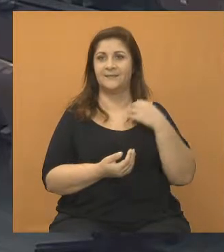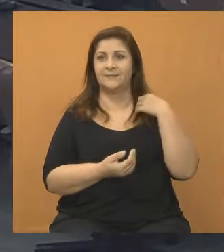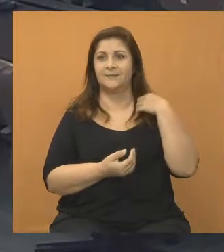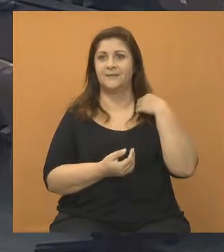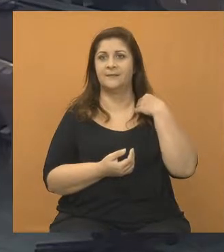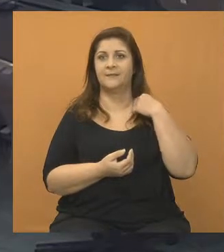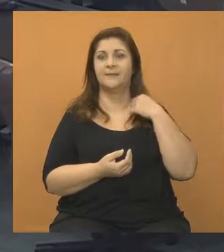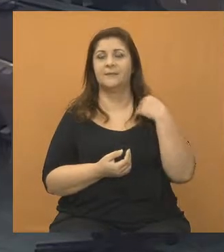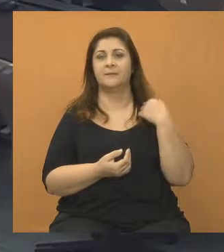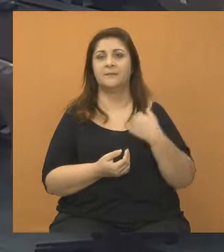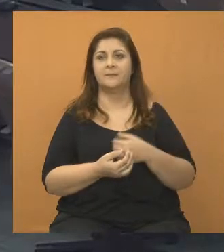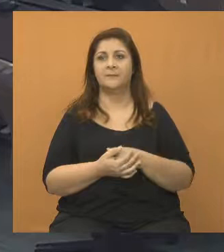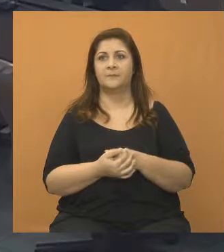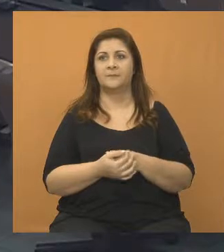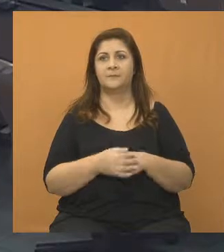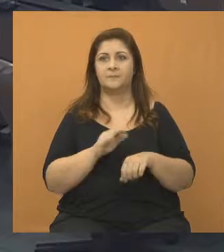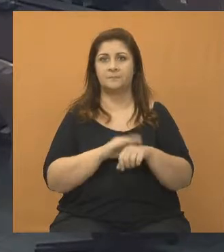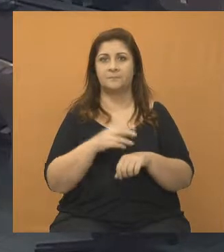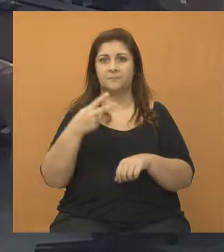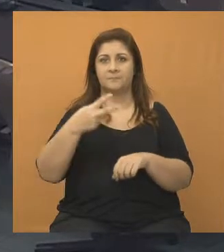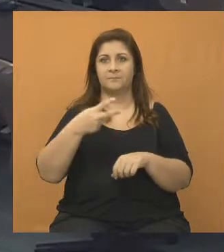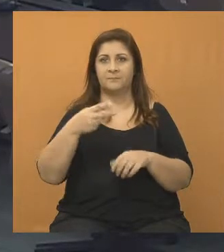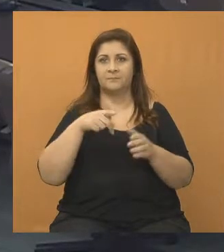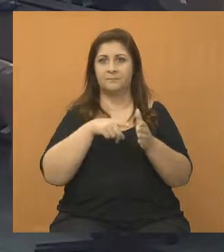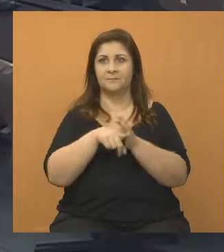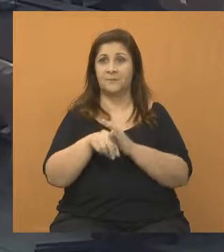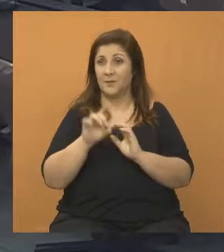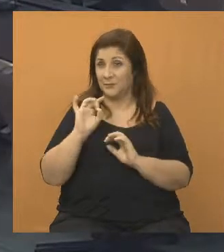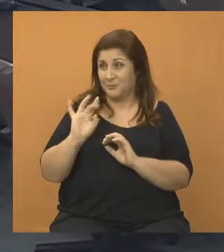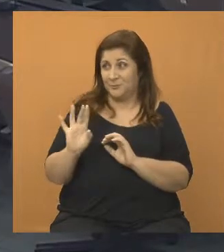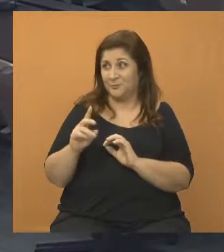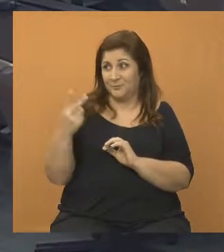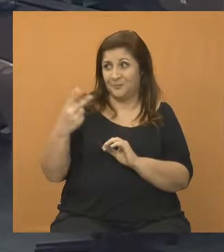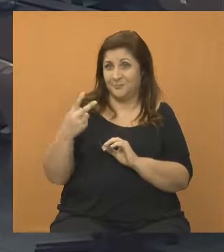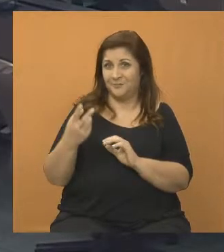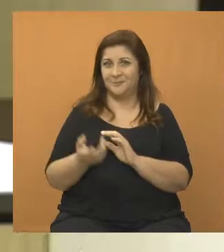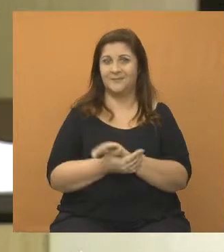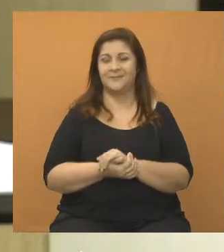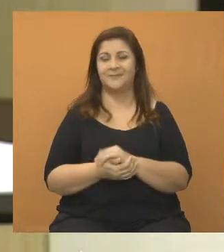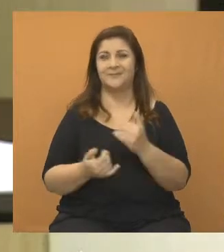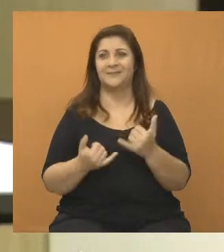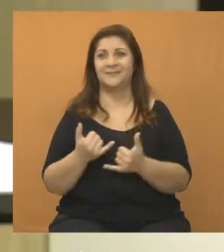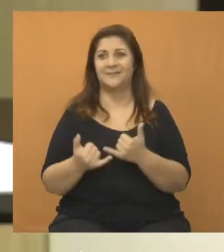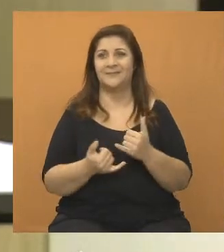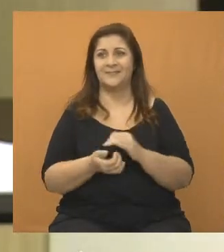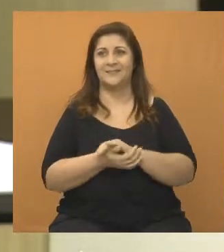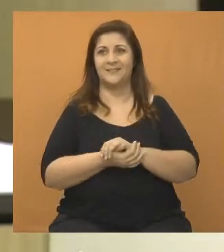E faltam só 2 perguntas para me terminar as minhas questões.